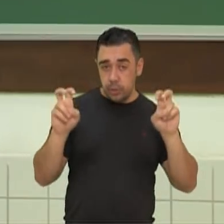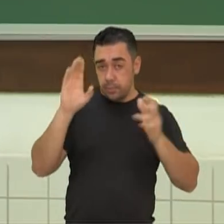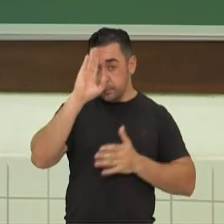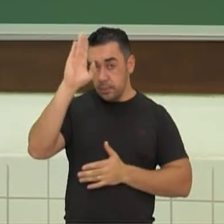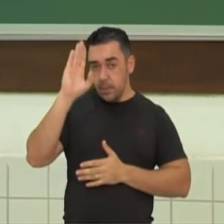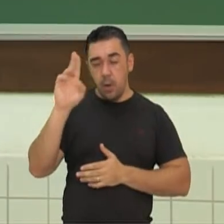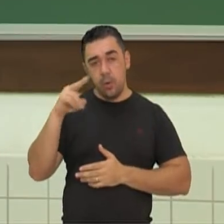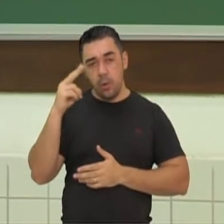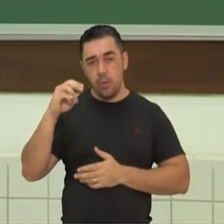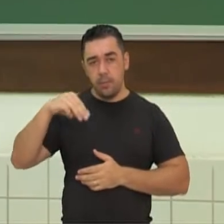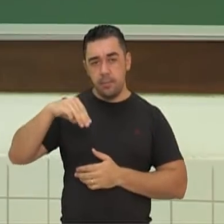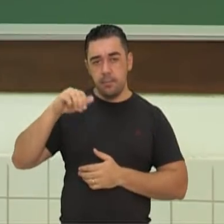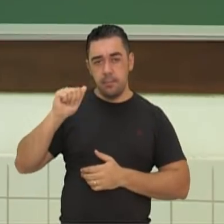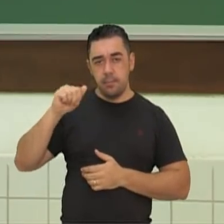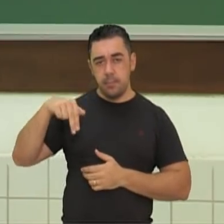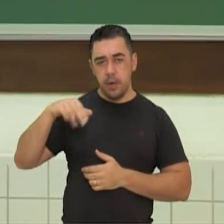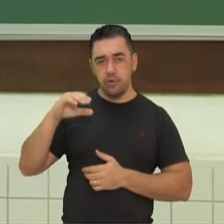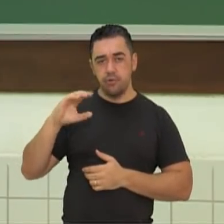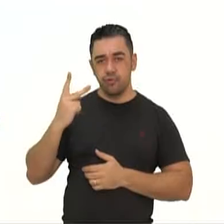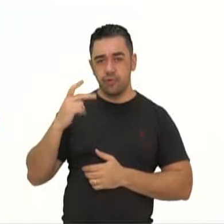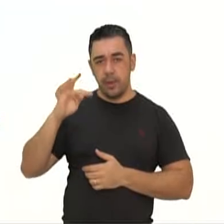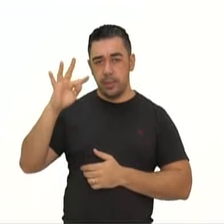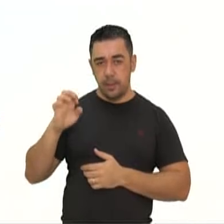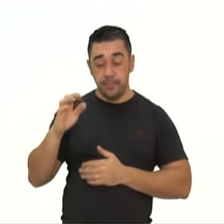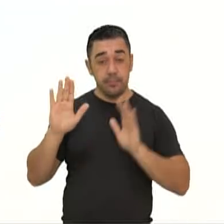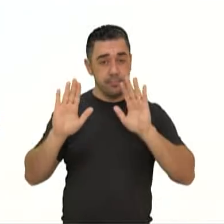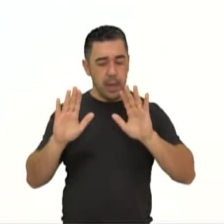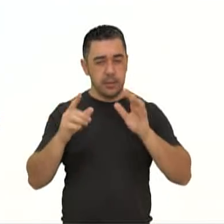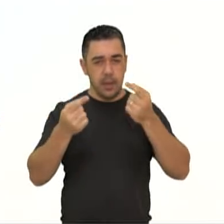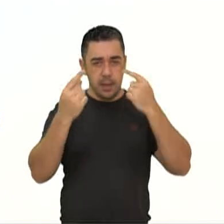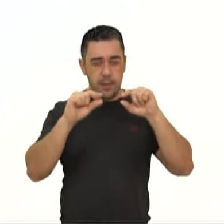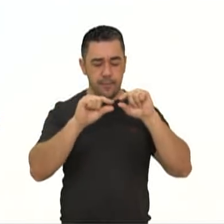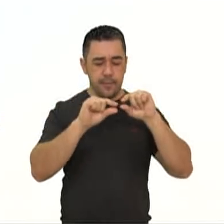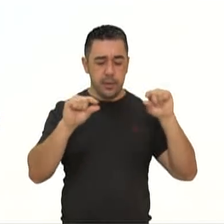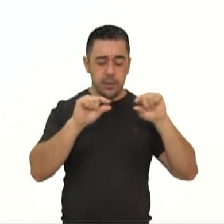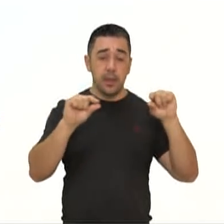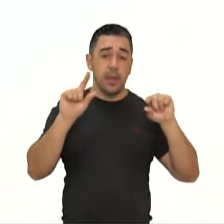coisa, tá? A linha fina, por sua vez,